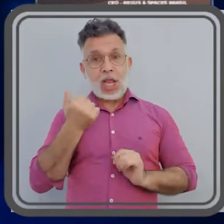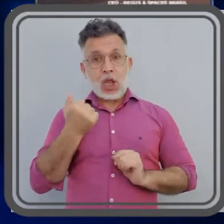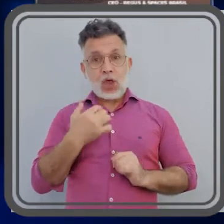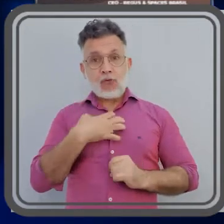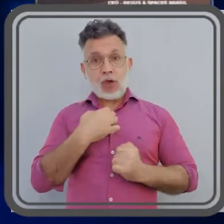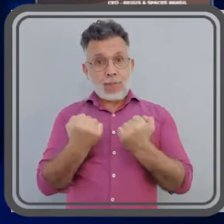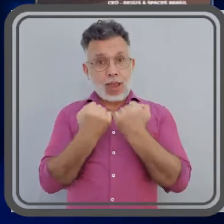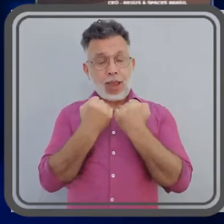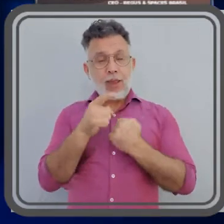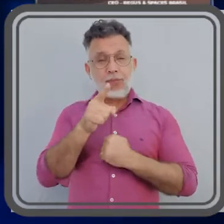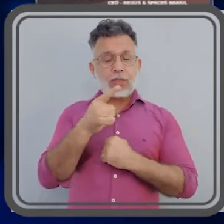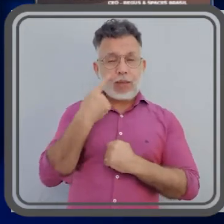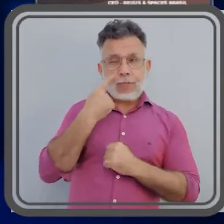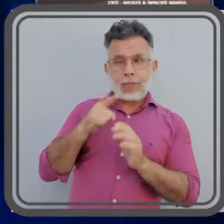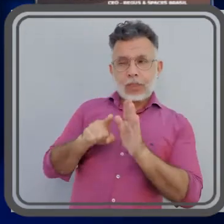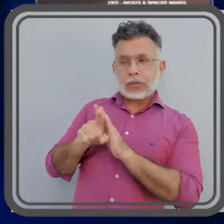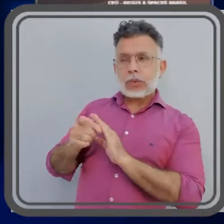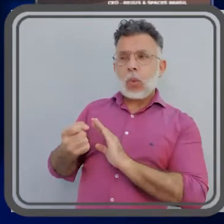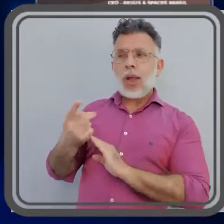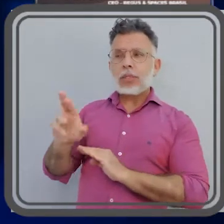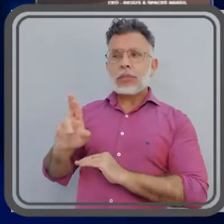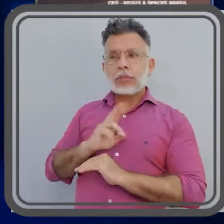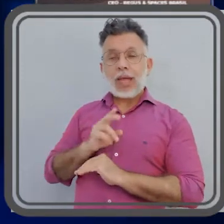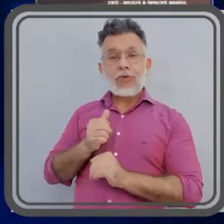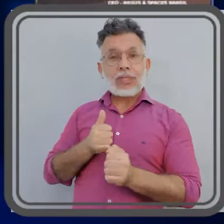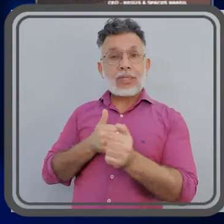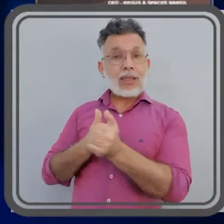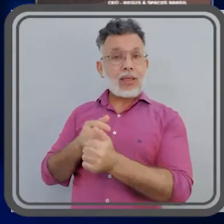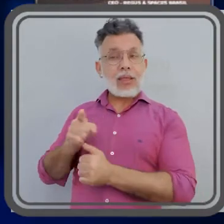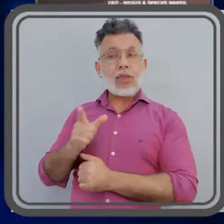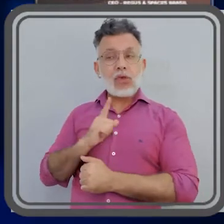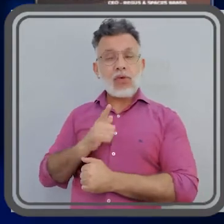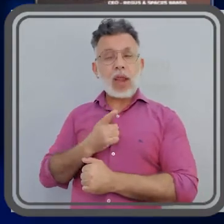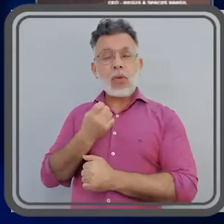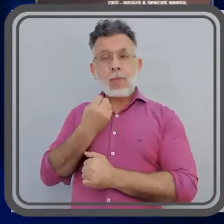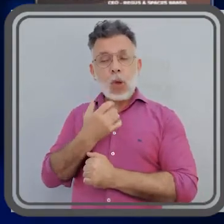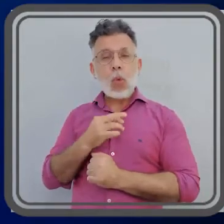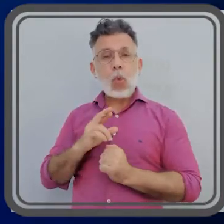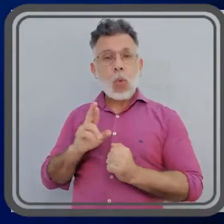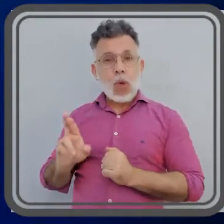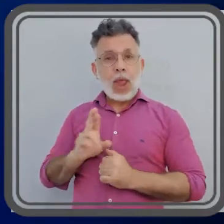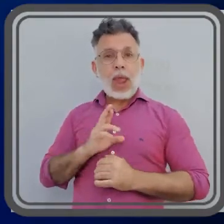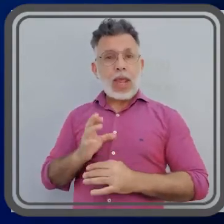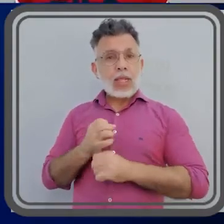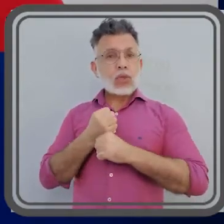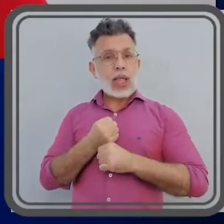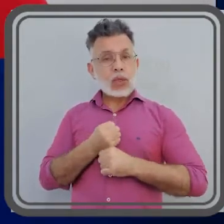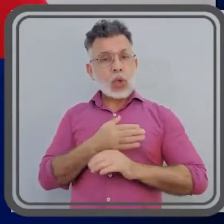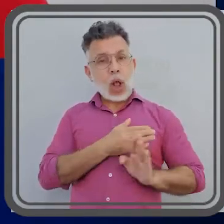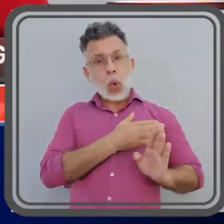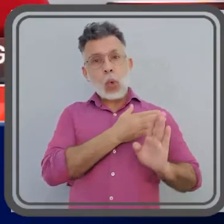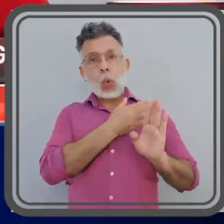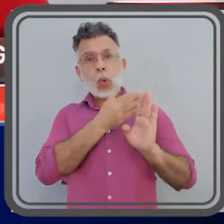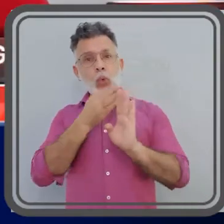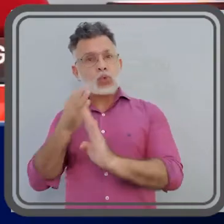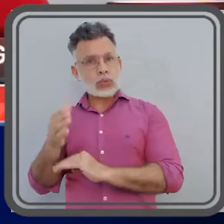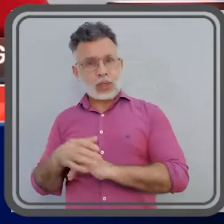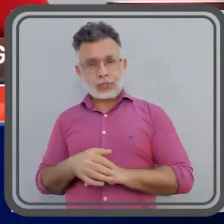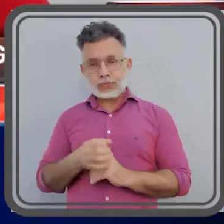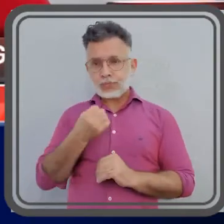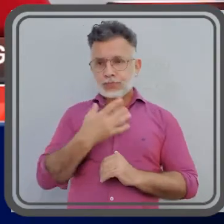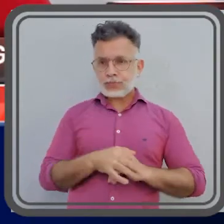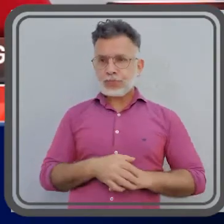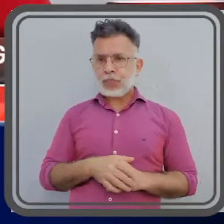perguntando quais os resultados que essa pessoa teve. E seguir somente os caras que tiveram bom resultado ao longo do tempo. Muito bom, ótimo. Tiagão,